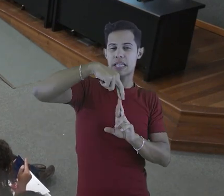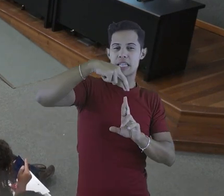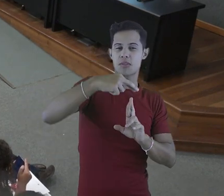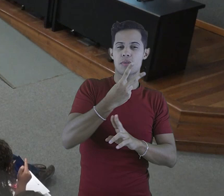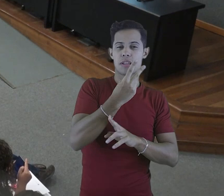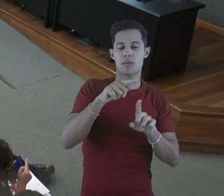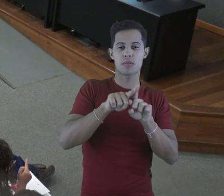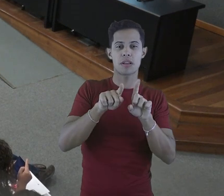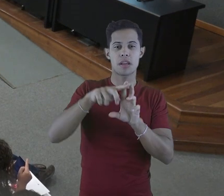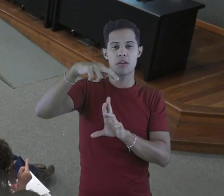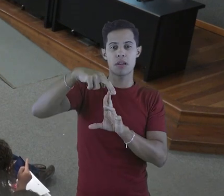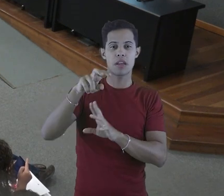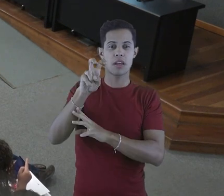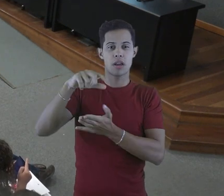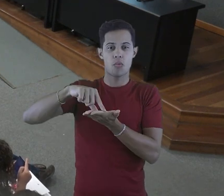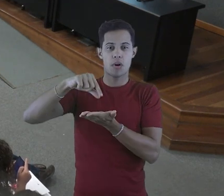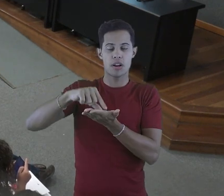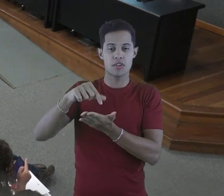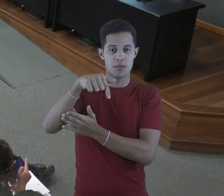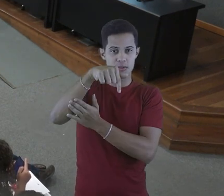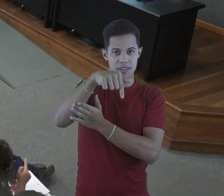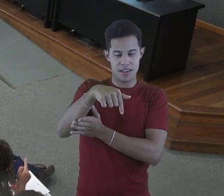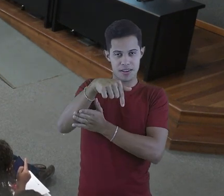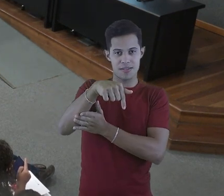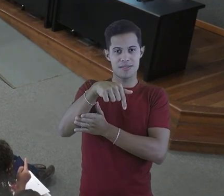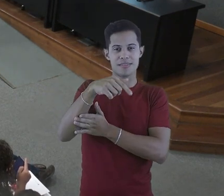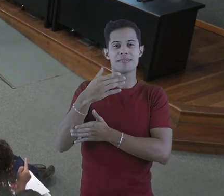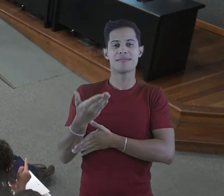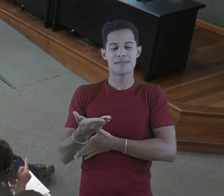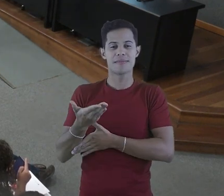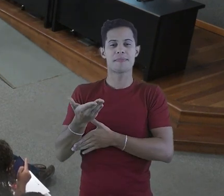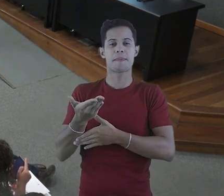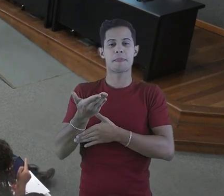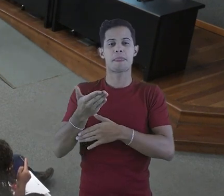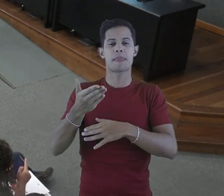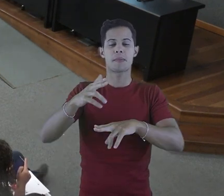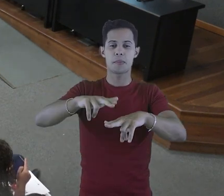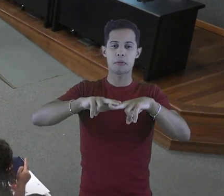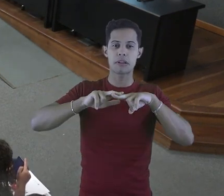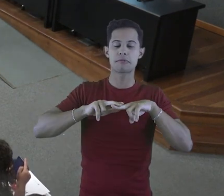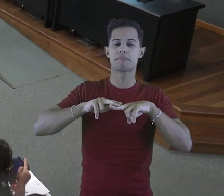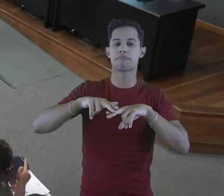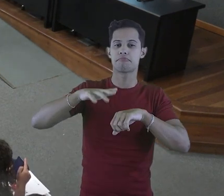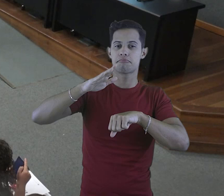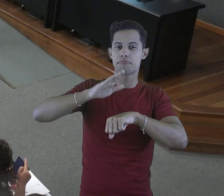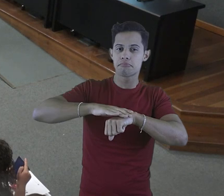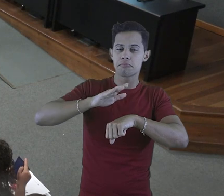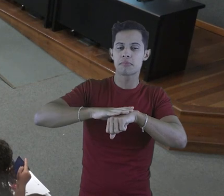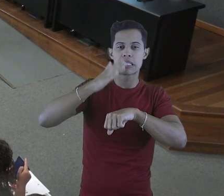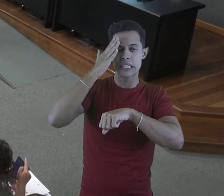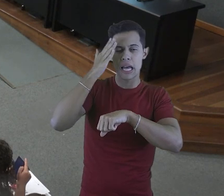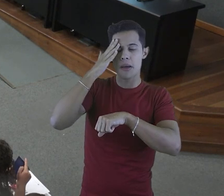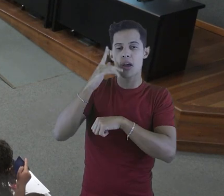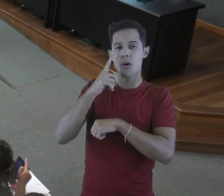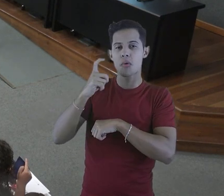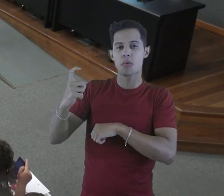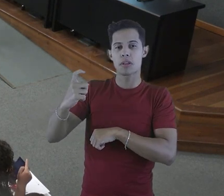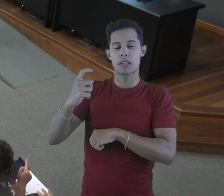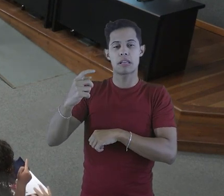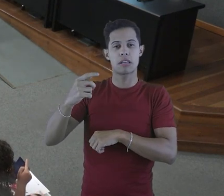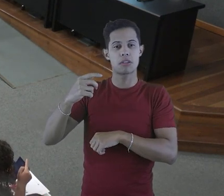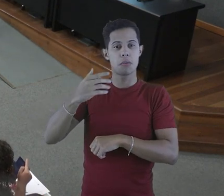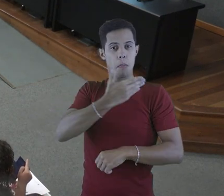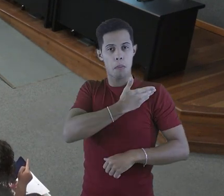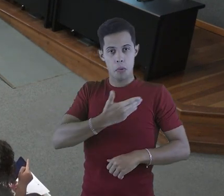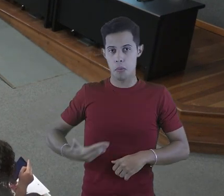do inciso segundo do inciso quinto do artigo sétimo de o seguinte você pode tratar para tutelar aqui o